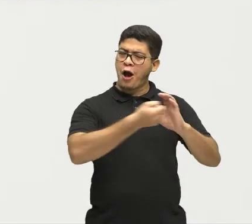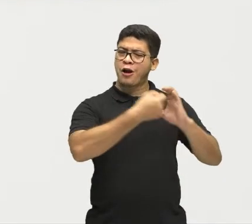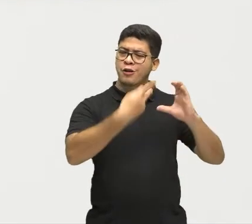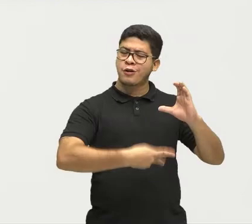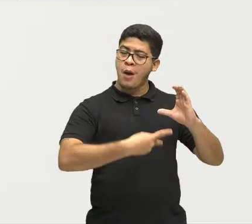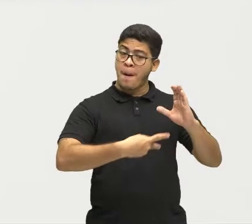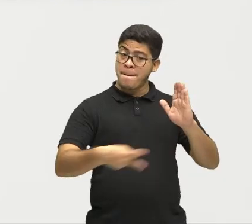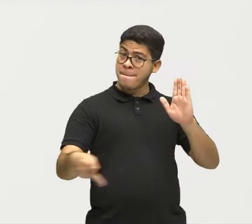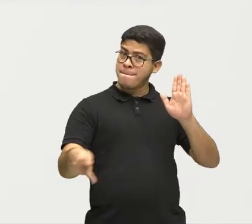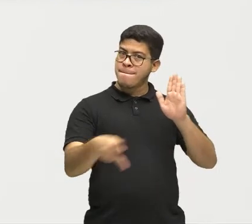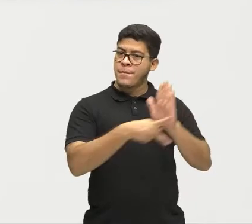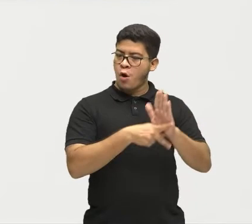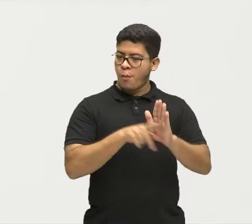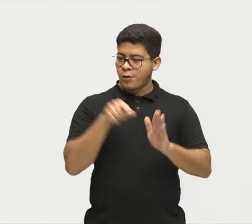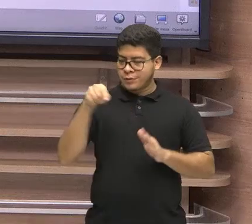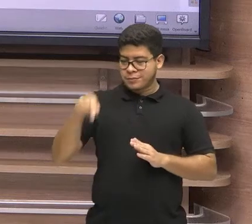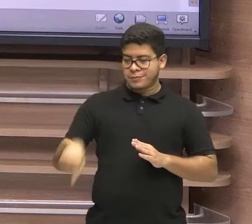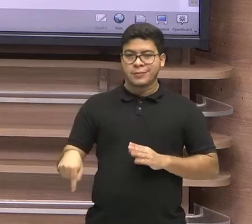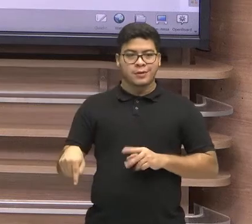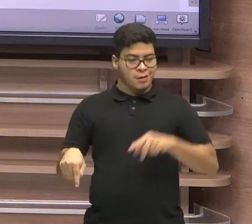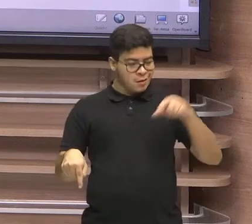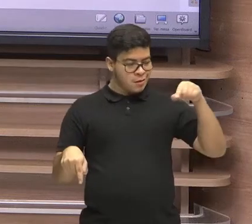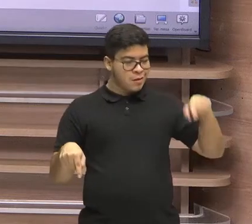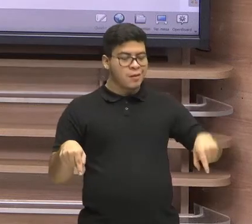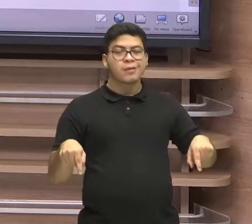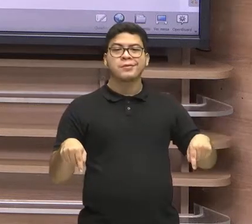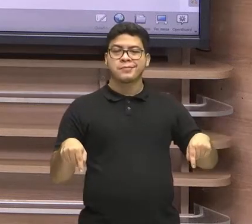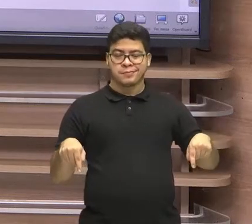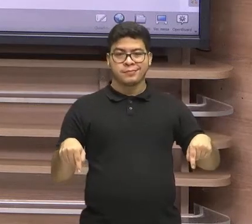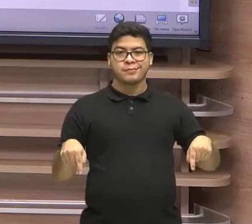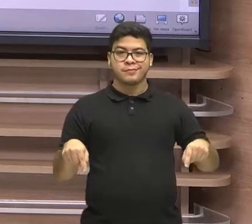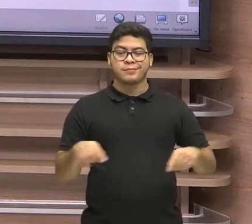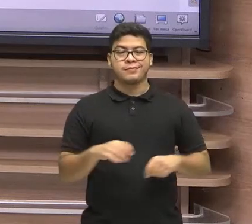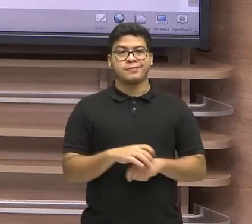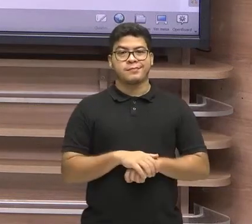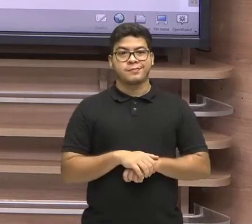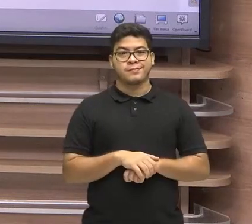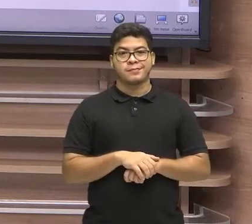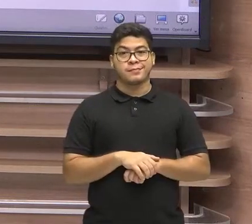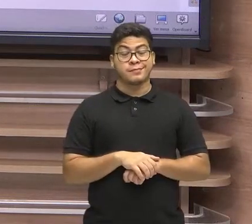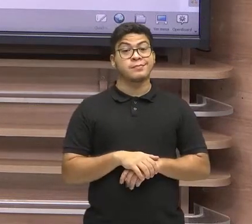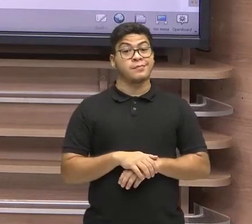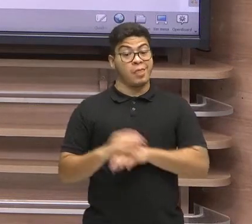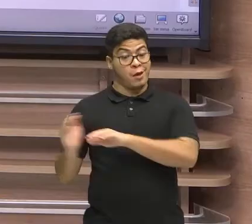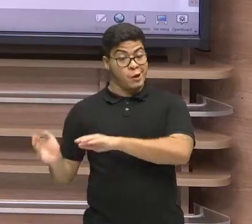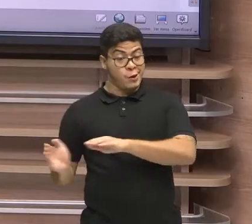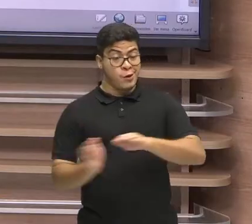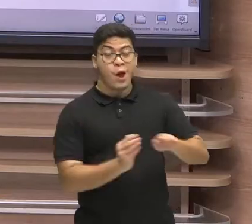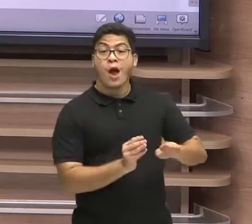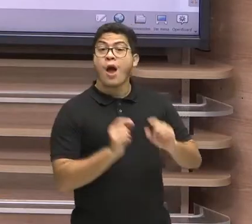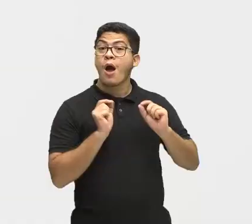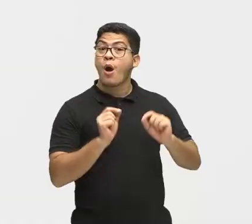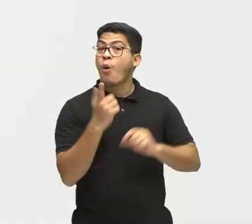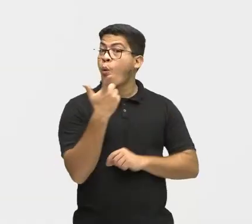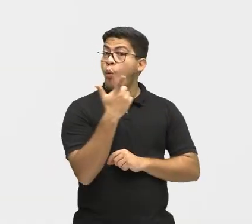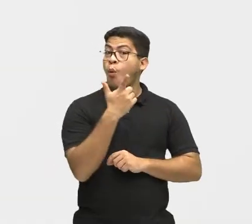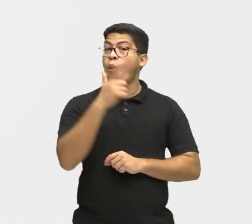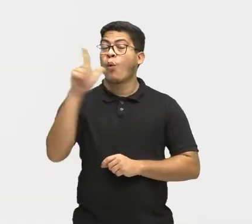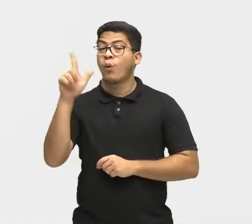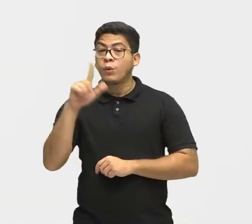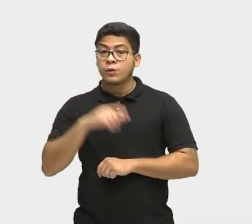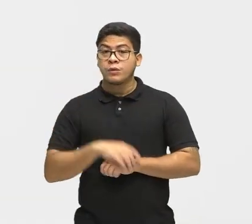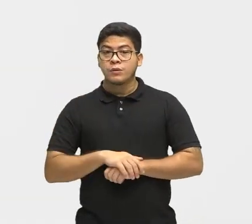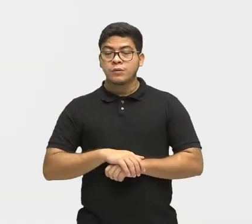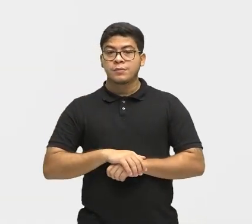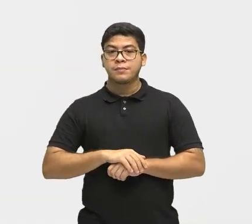são utilizadas para diferenciar aí monocotiledôneas e dicotiledôneas. E agora vamos falar da